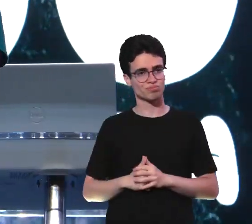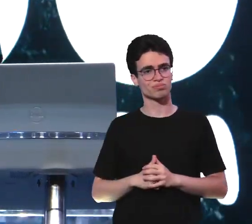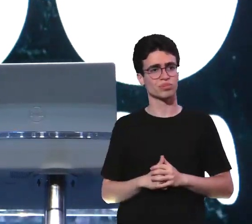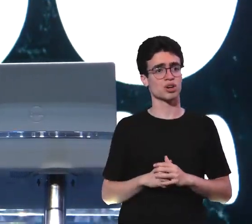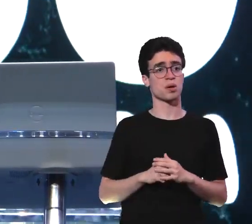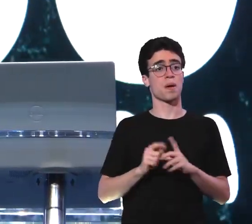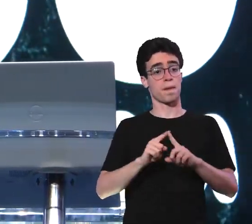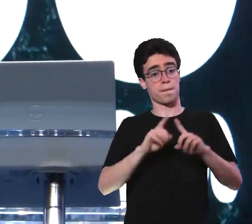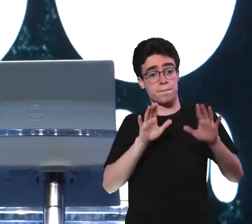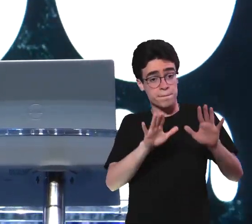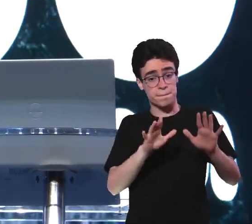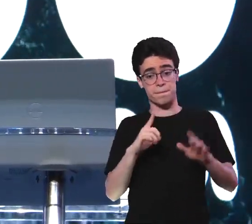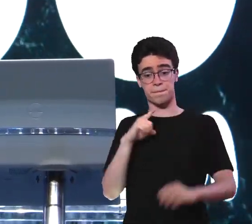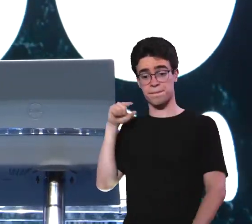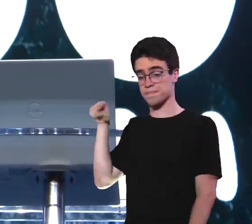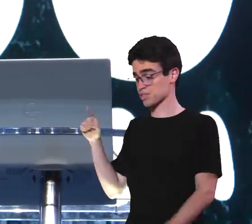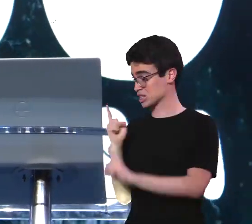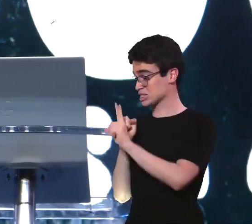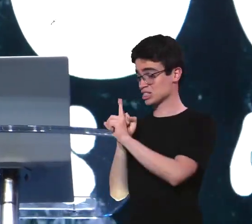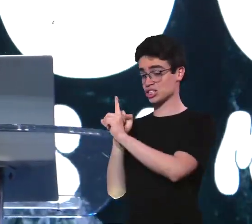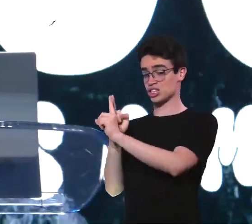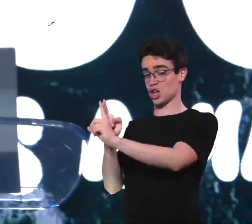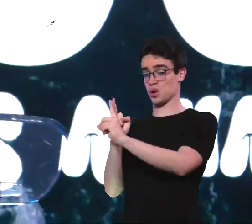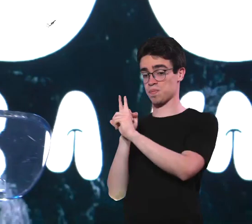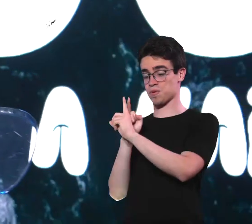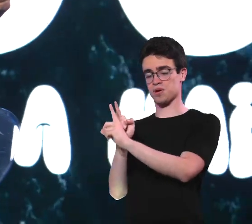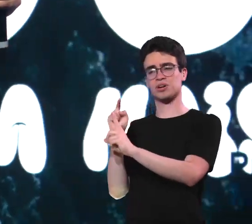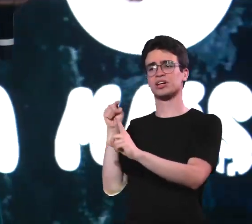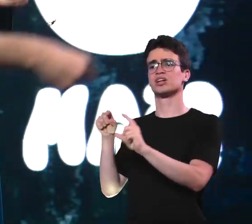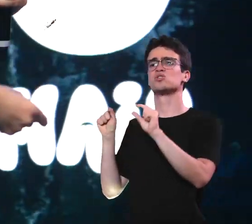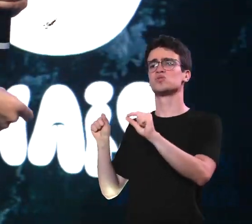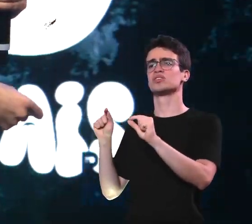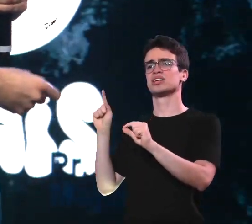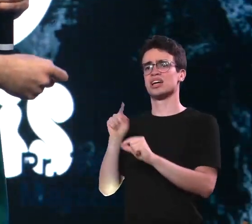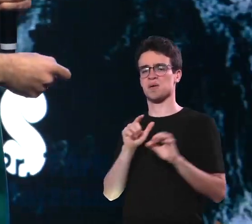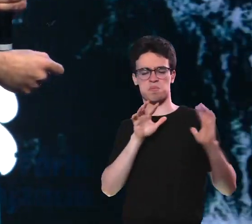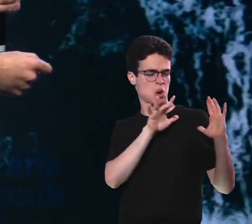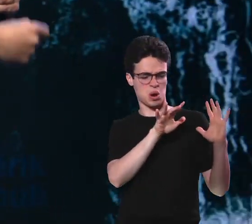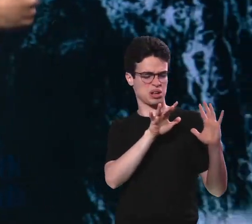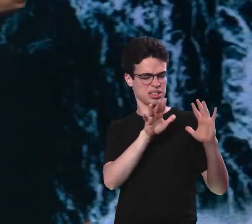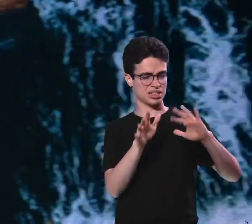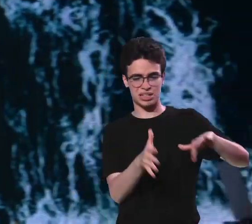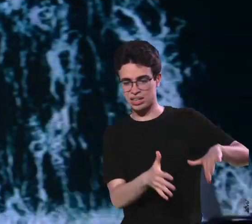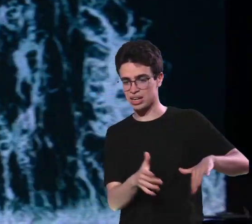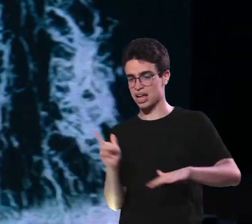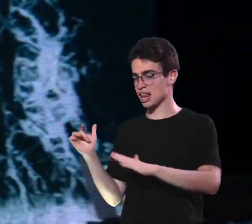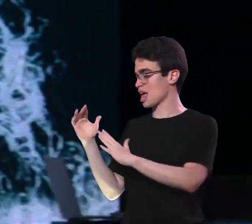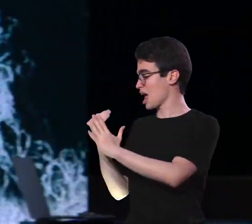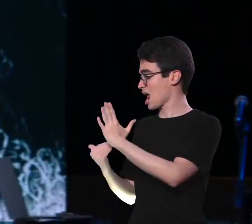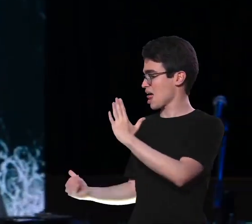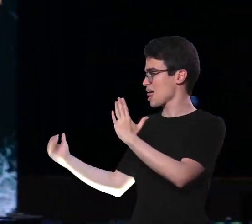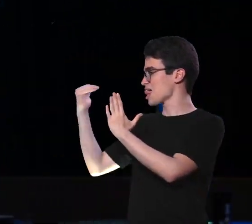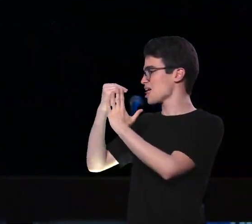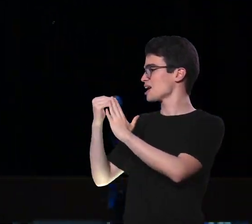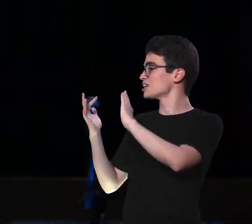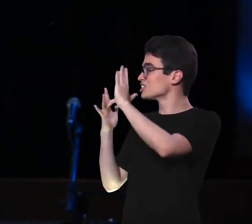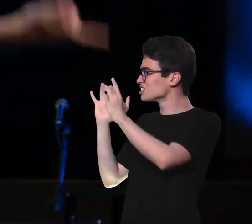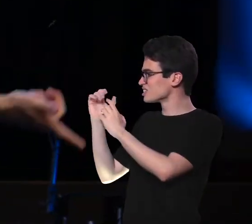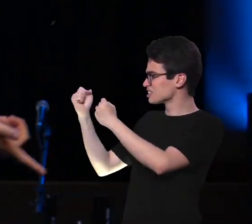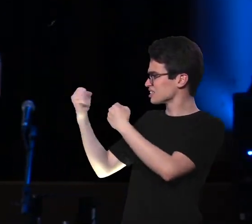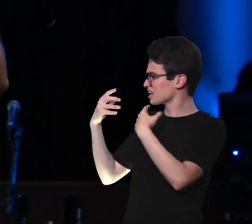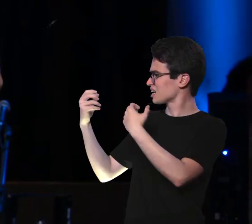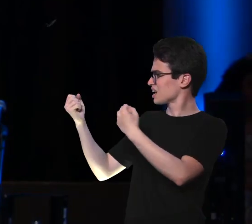dos discípulos. Os discípulos são aqueles que foram além da multidão. Aqueles que ouviam os ensinamentos de